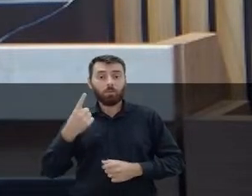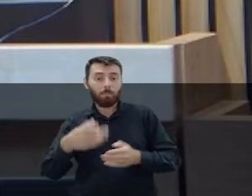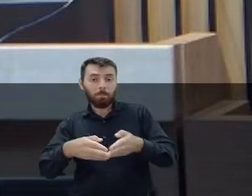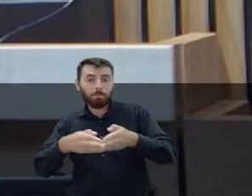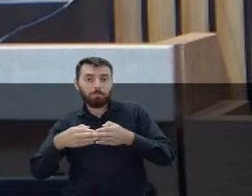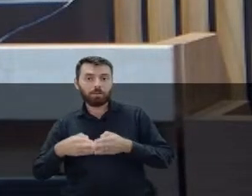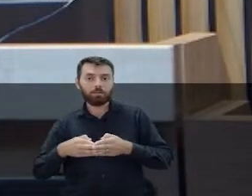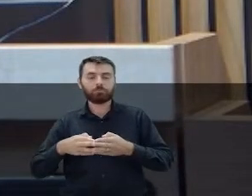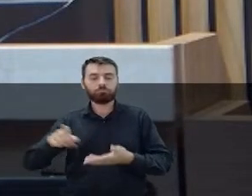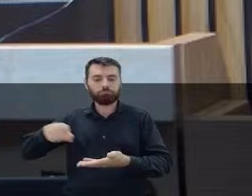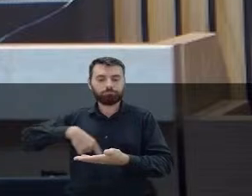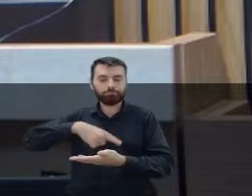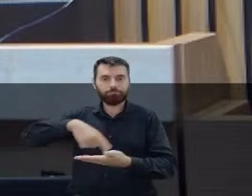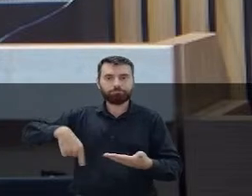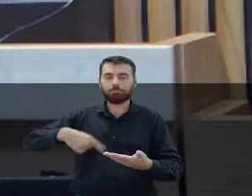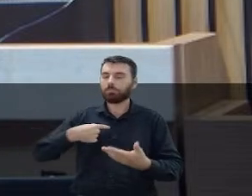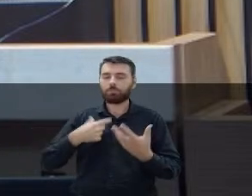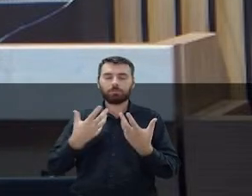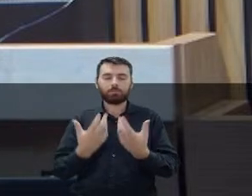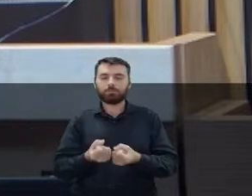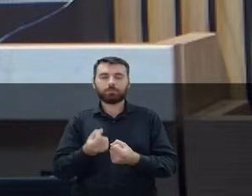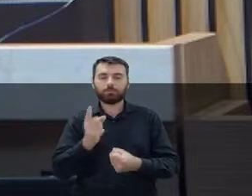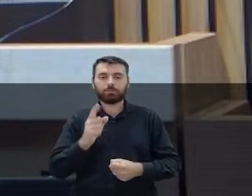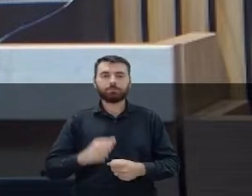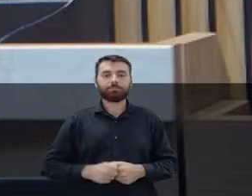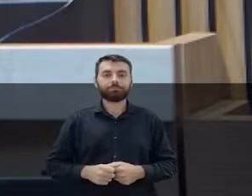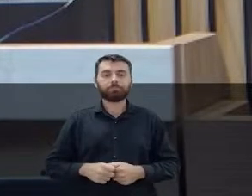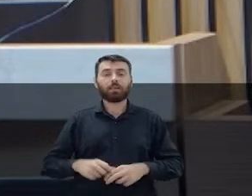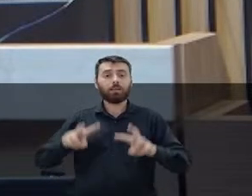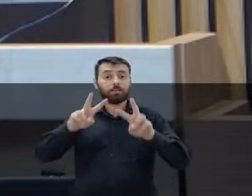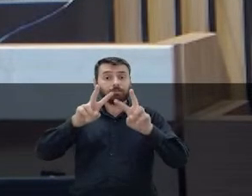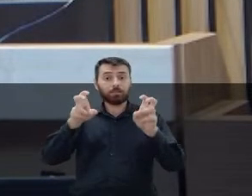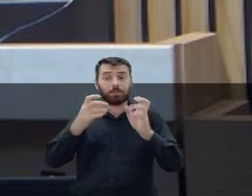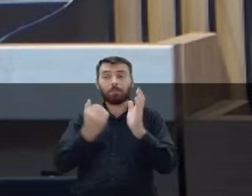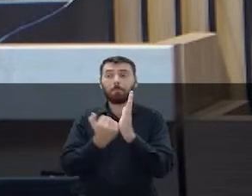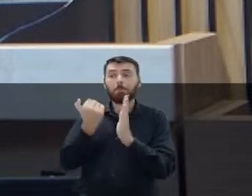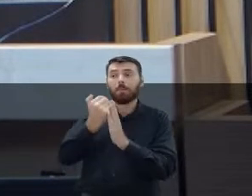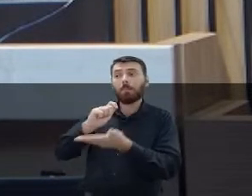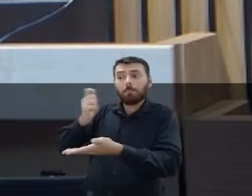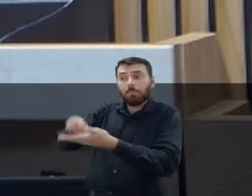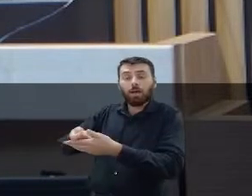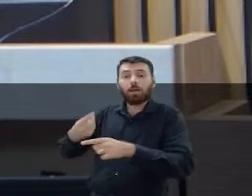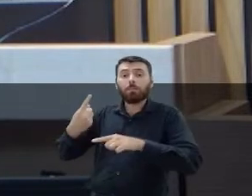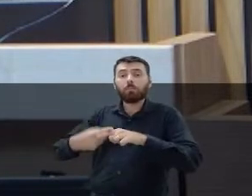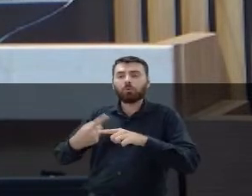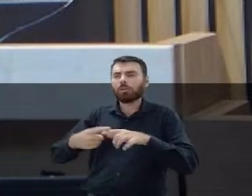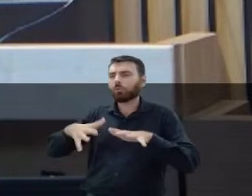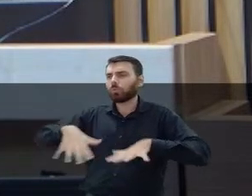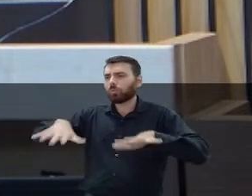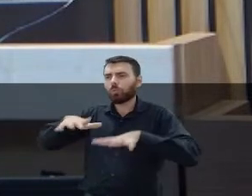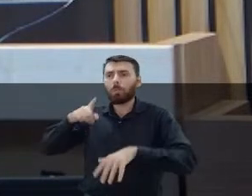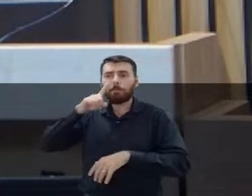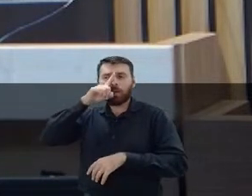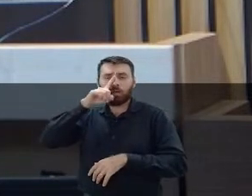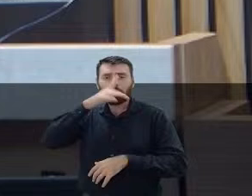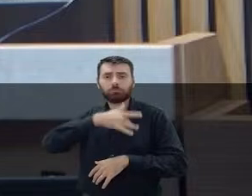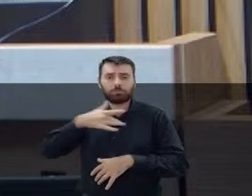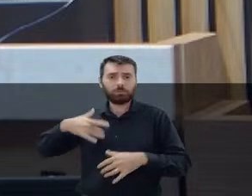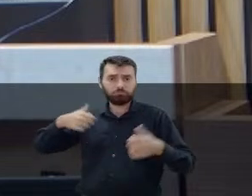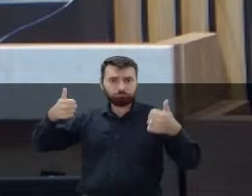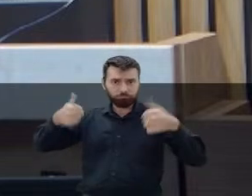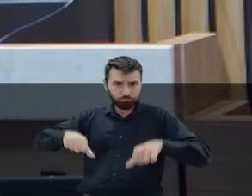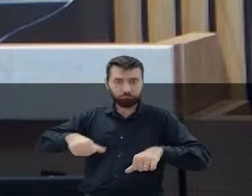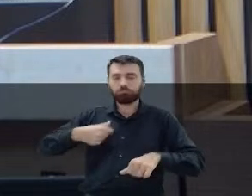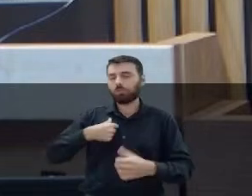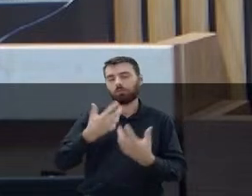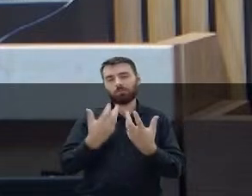rejeito. E é mérito adicional de insalubridade. Eu estou negando provimento. Doença